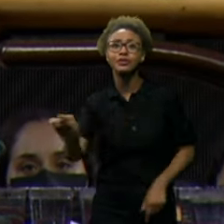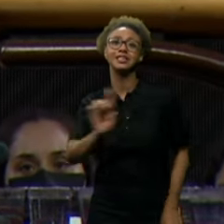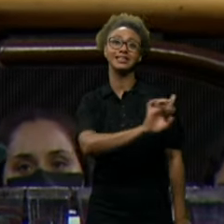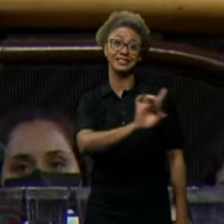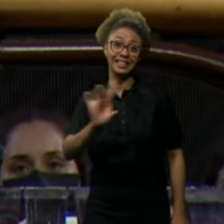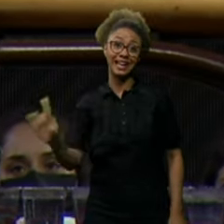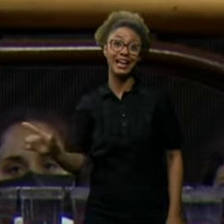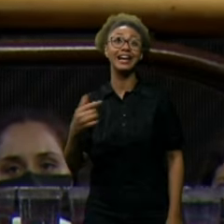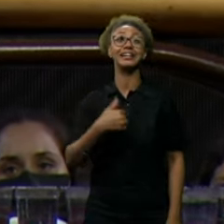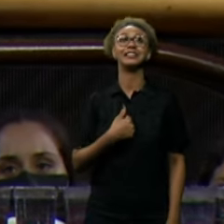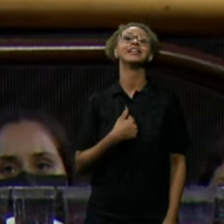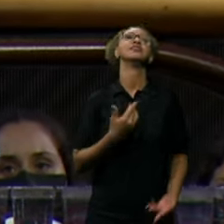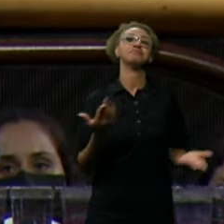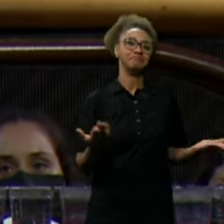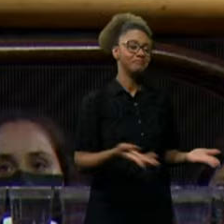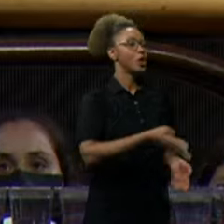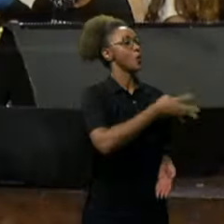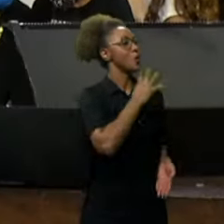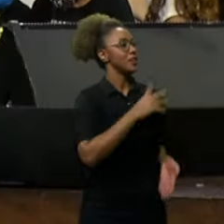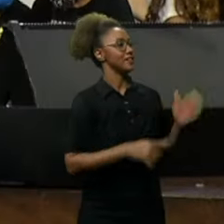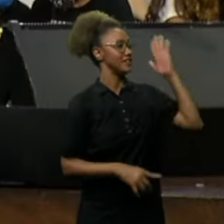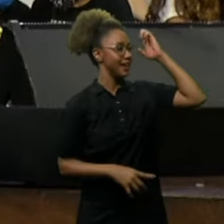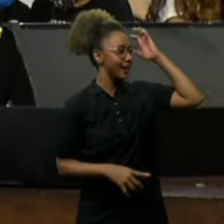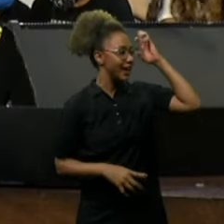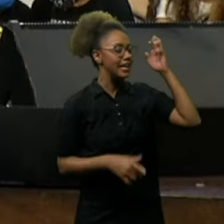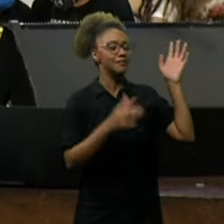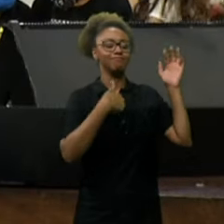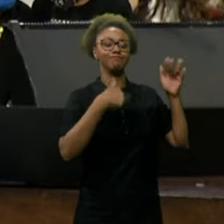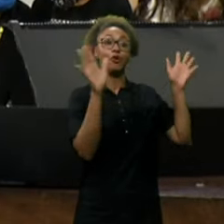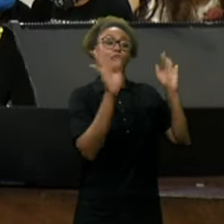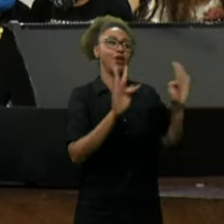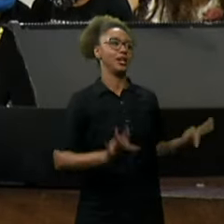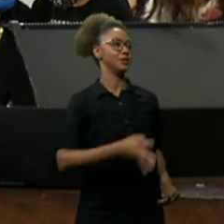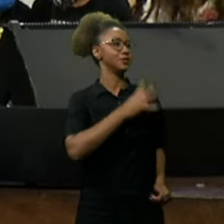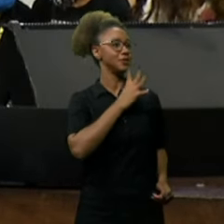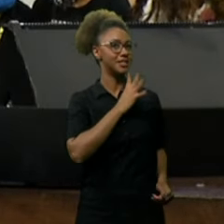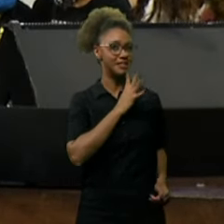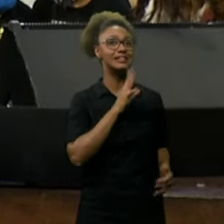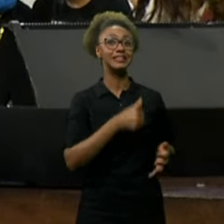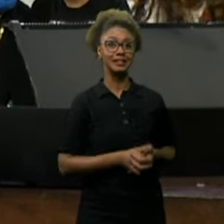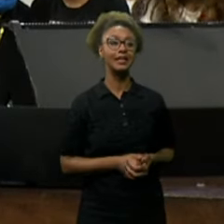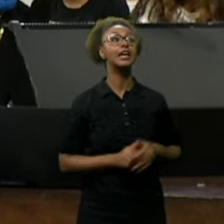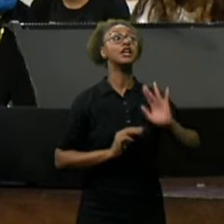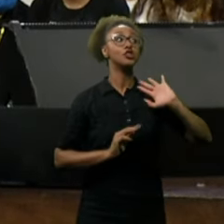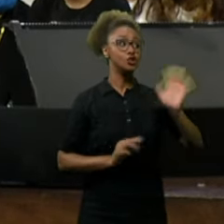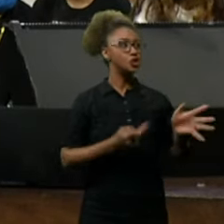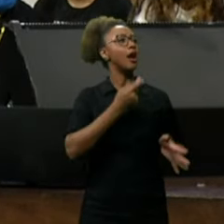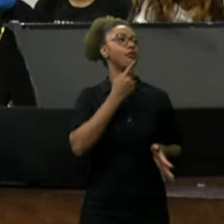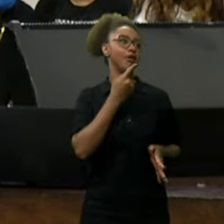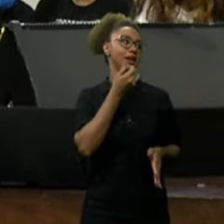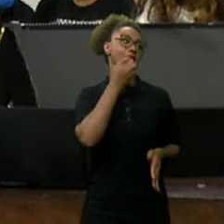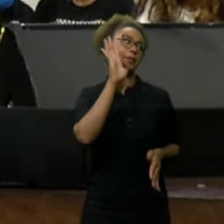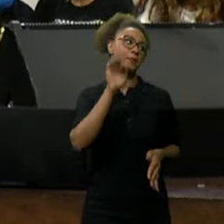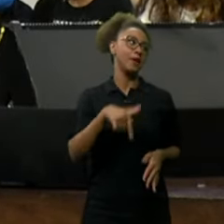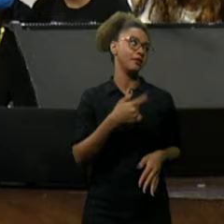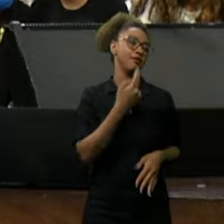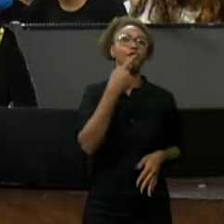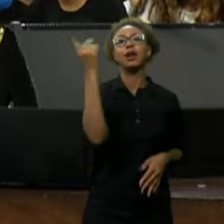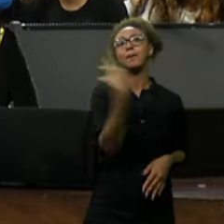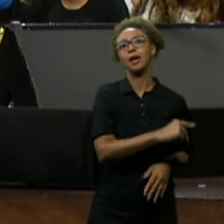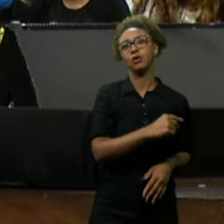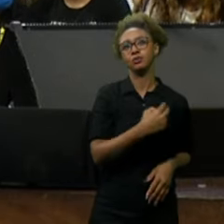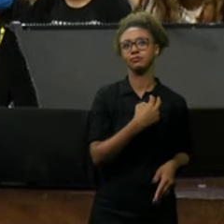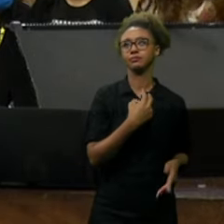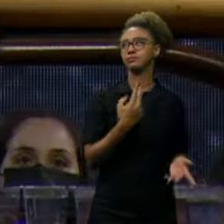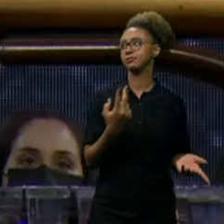feliz em conhecer apóstolo Rina a terrina muito feliz eu já falei bem do Senhor Claro né porque não tinha que